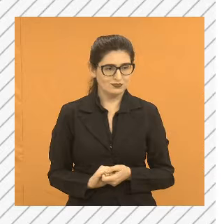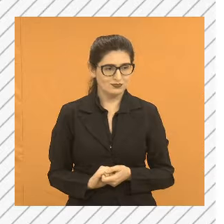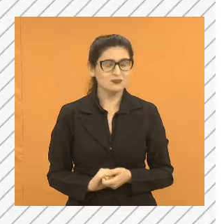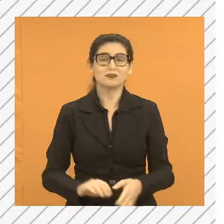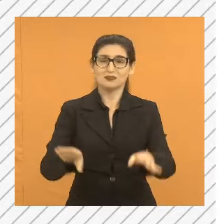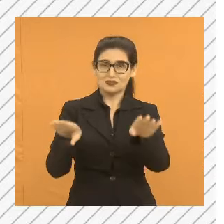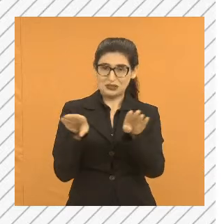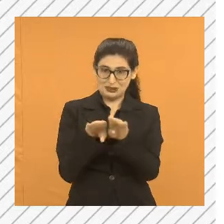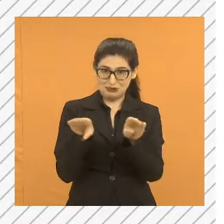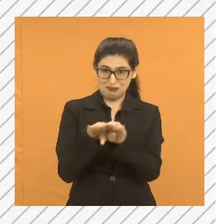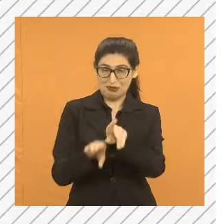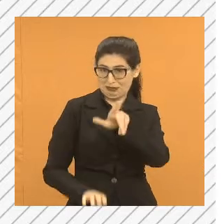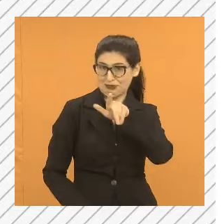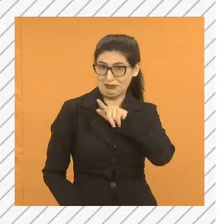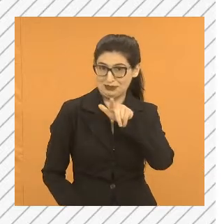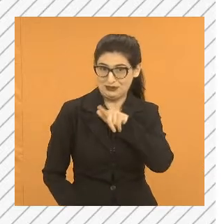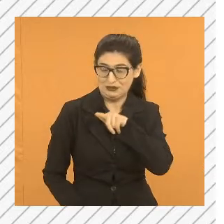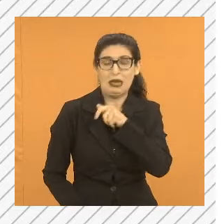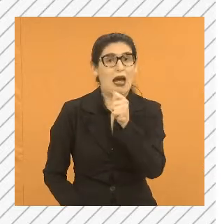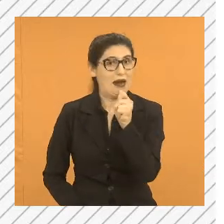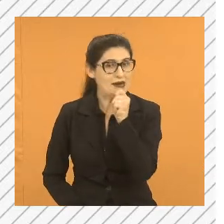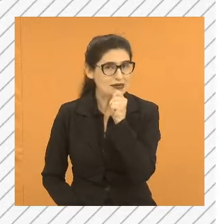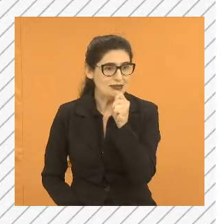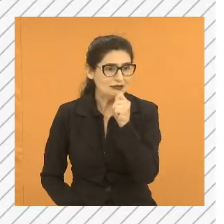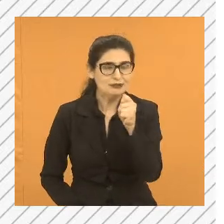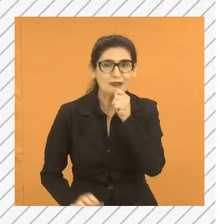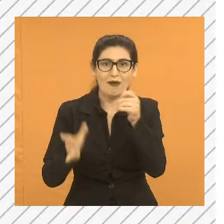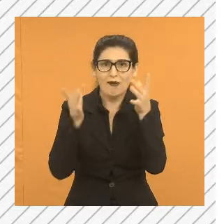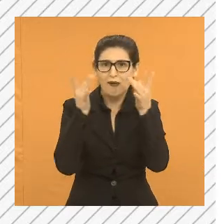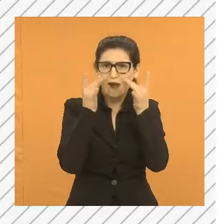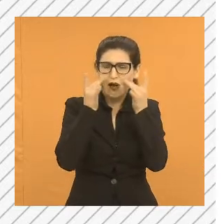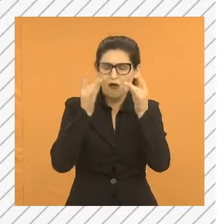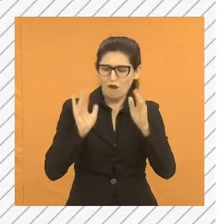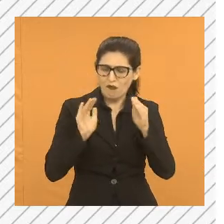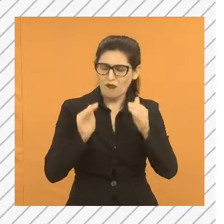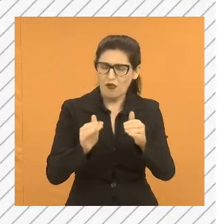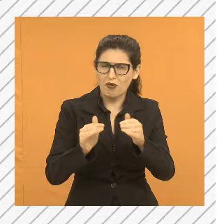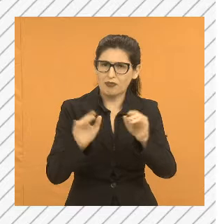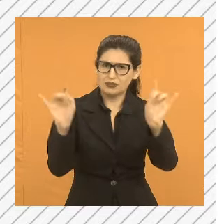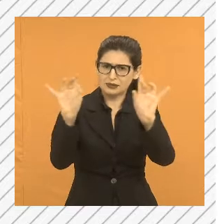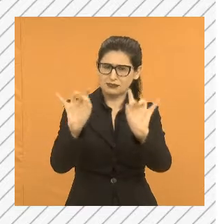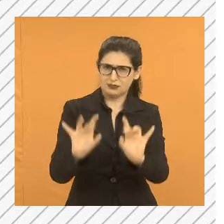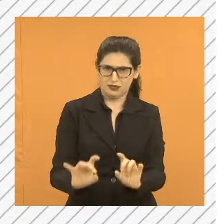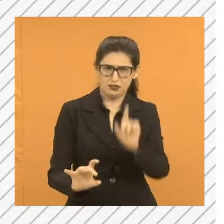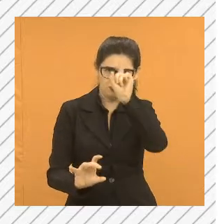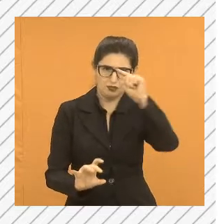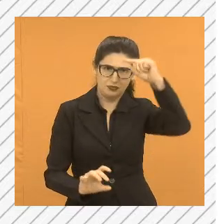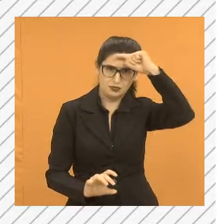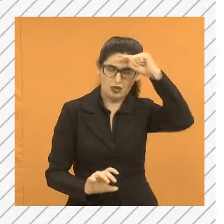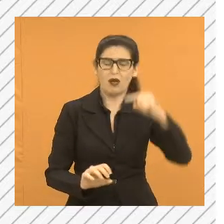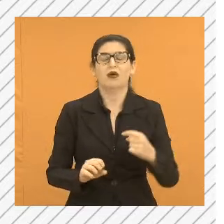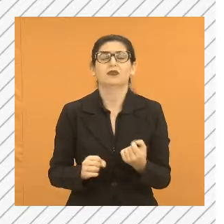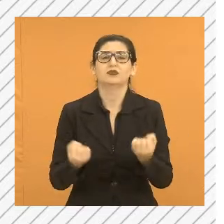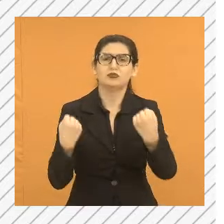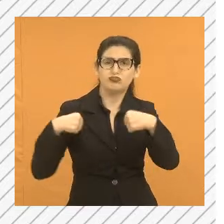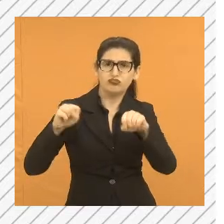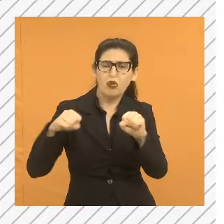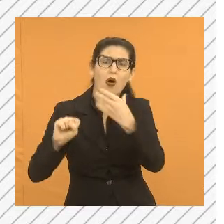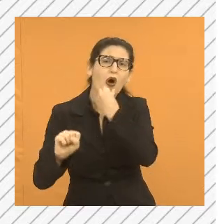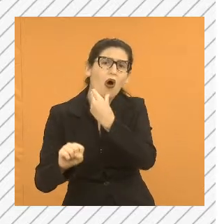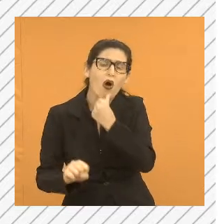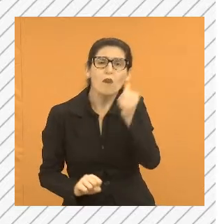além disso, temos ainda, na composição da atenção especializada, 2 residências terapêuticas,